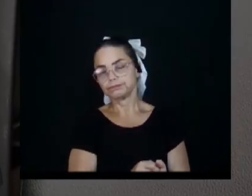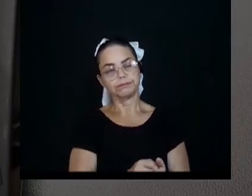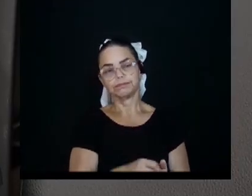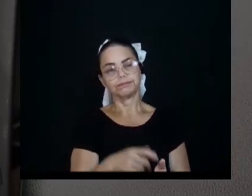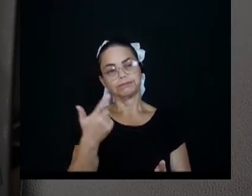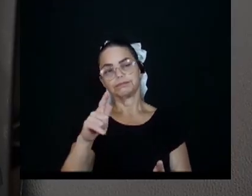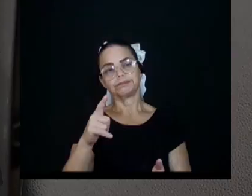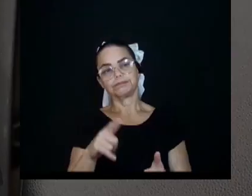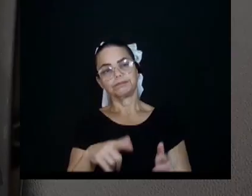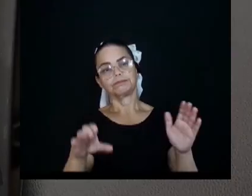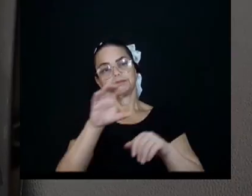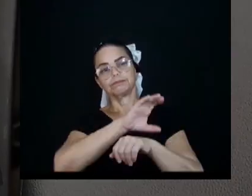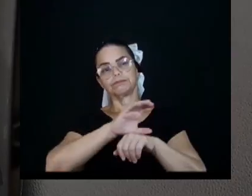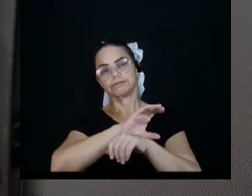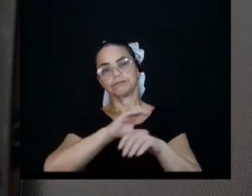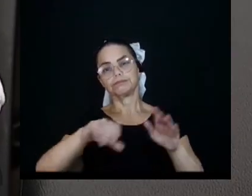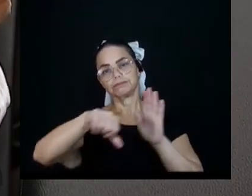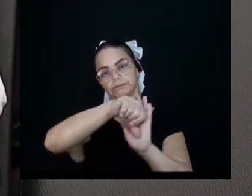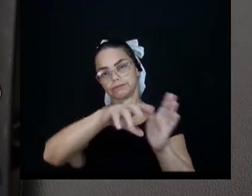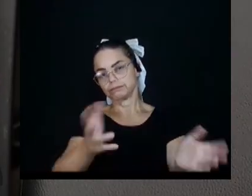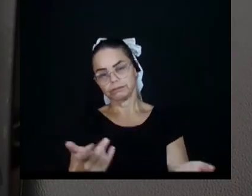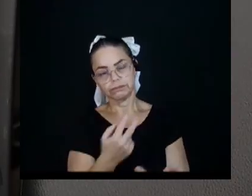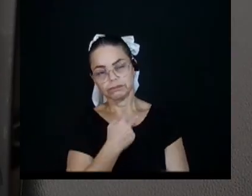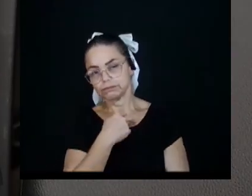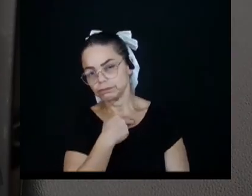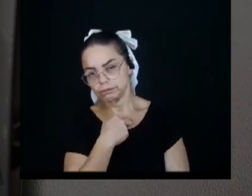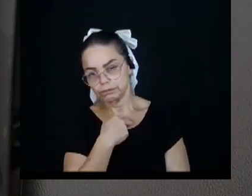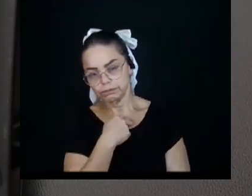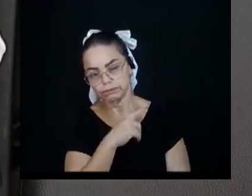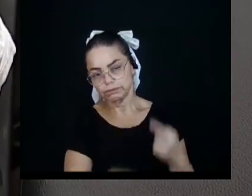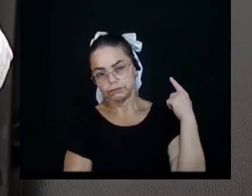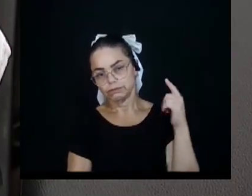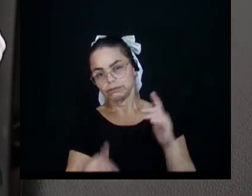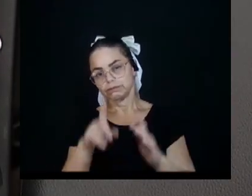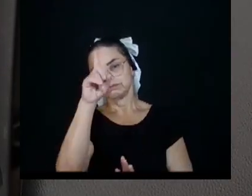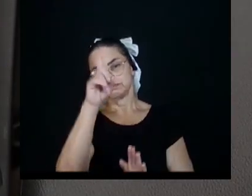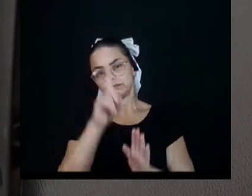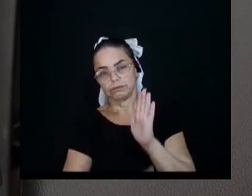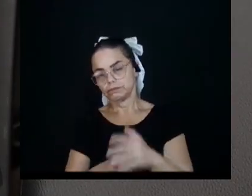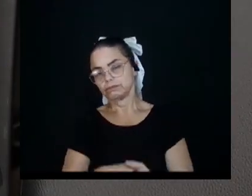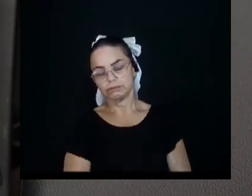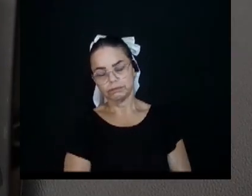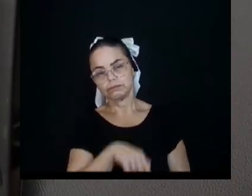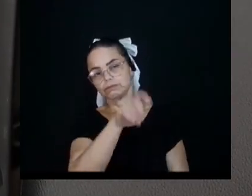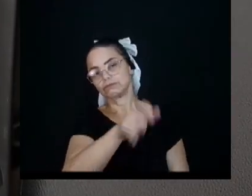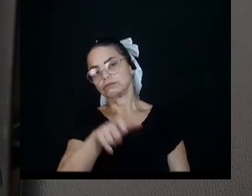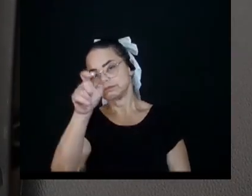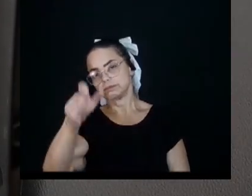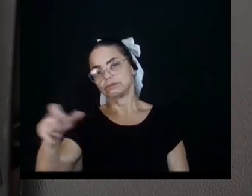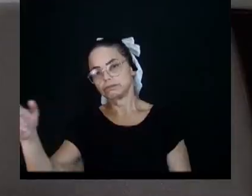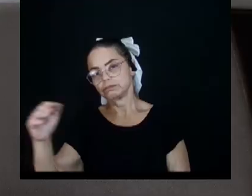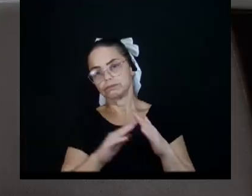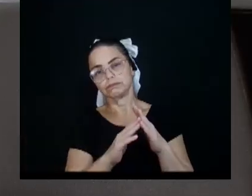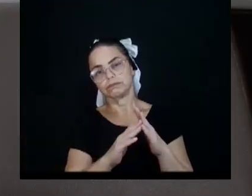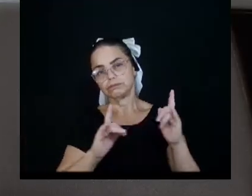não pode ferir o direito das pessoas que moram naquele